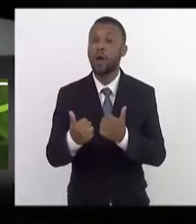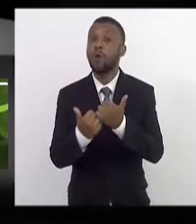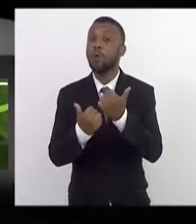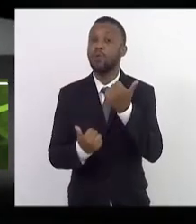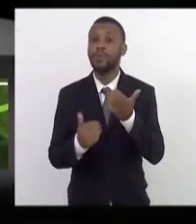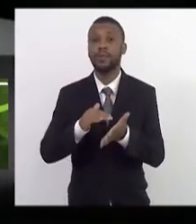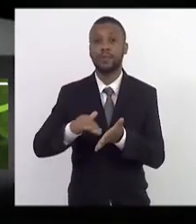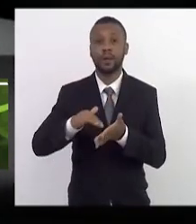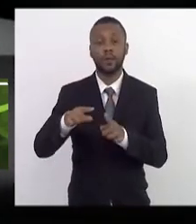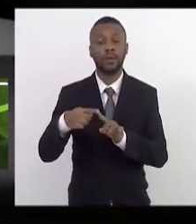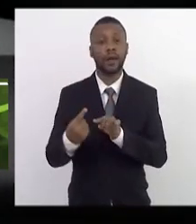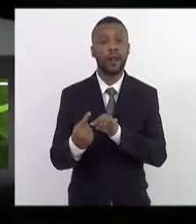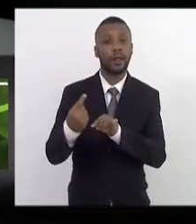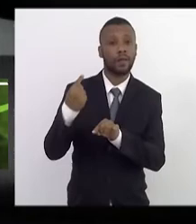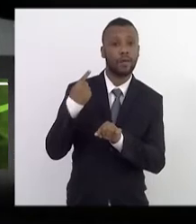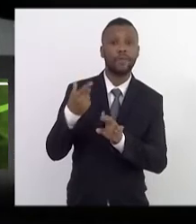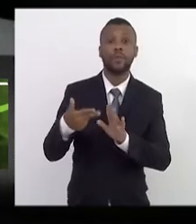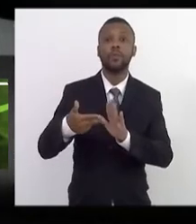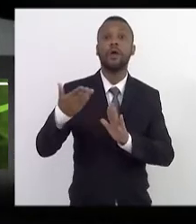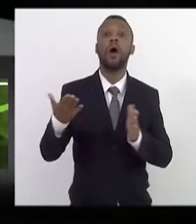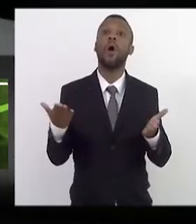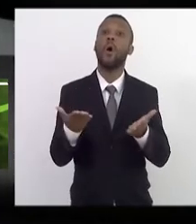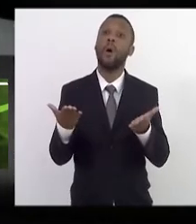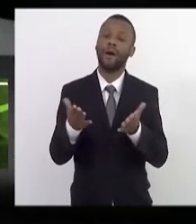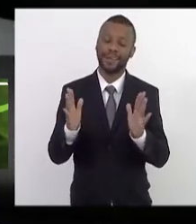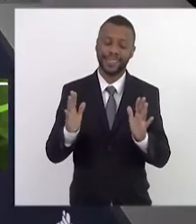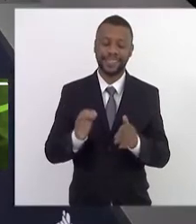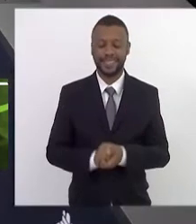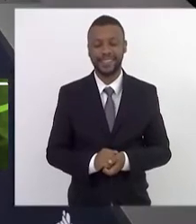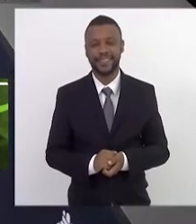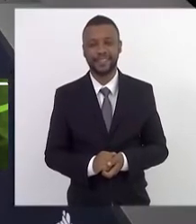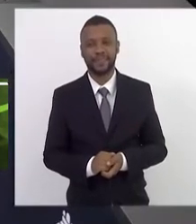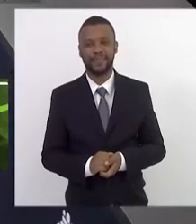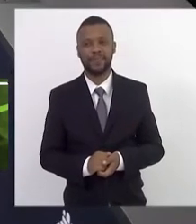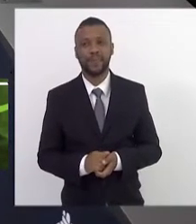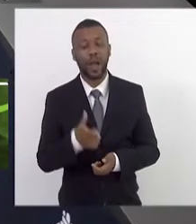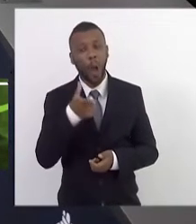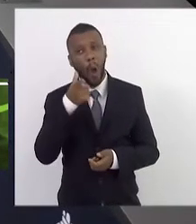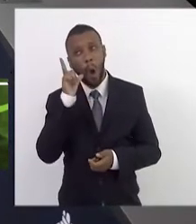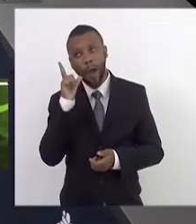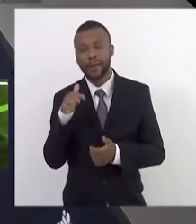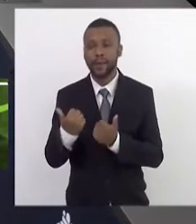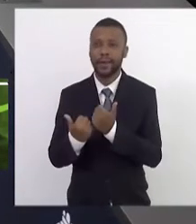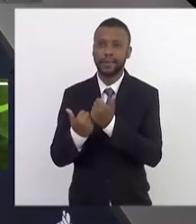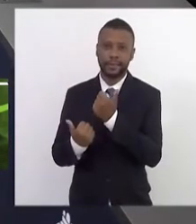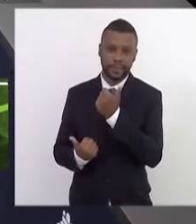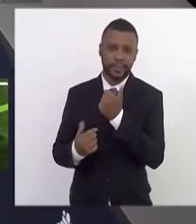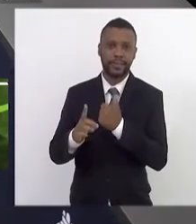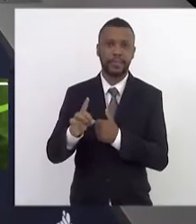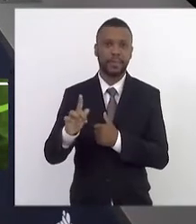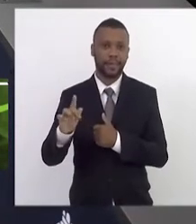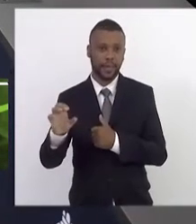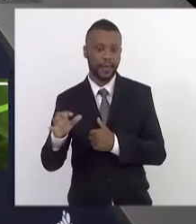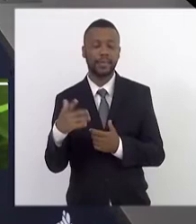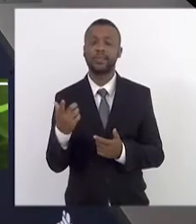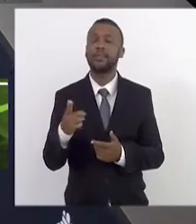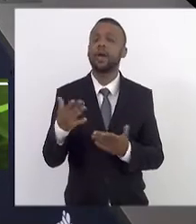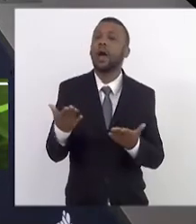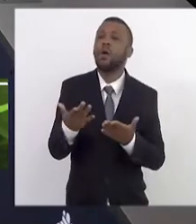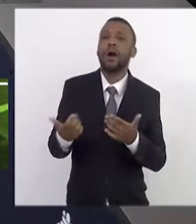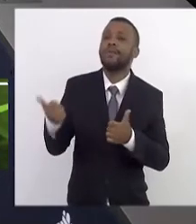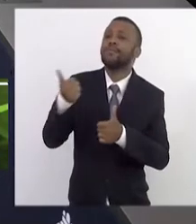porque ele era DGF, foi nomeado hoje. Até ontem eu era DGF. E quem é o secretário